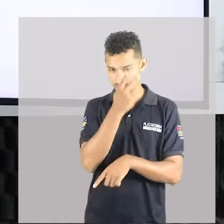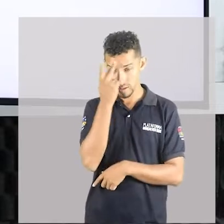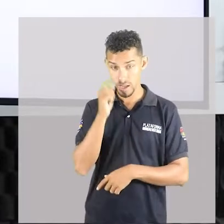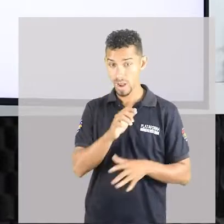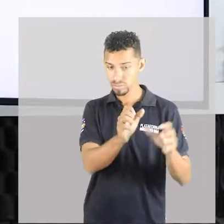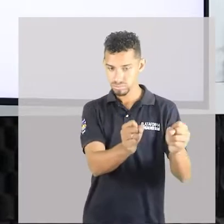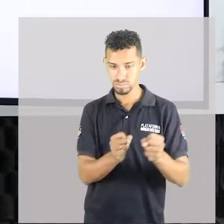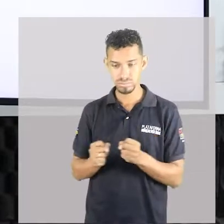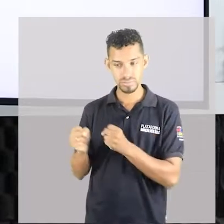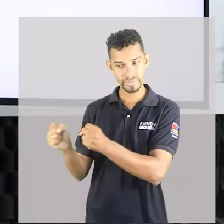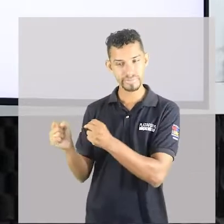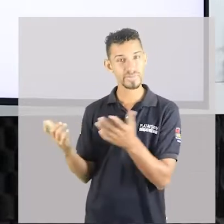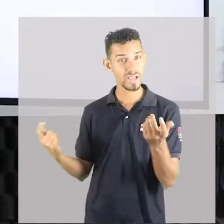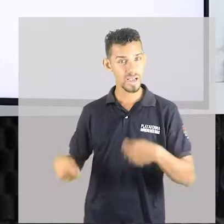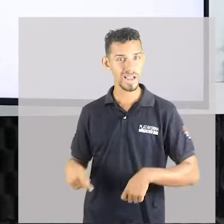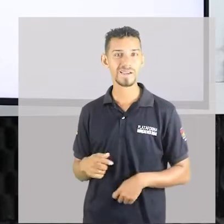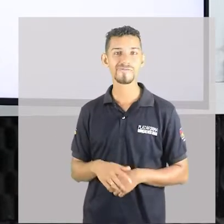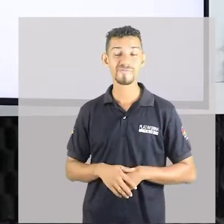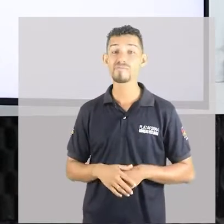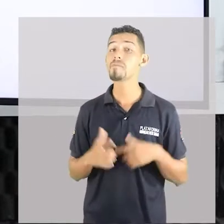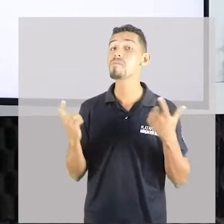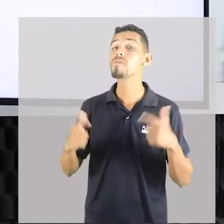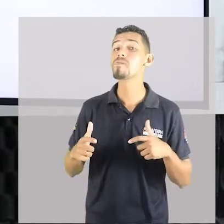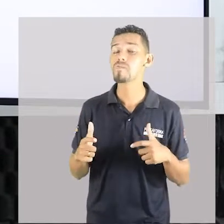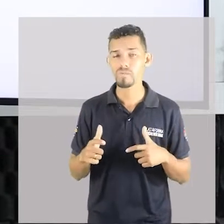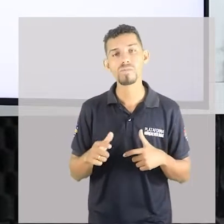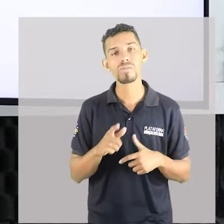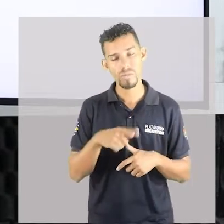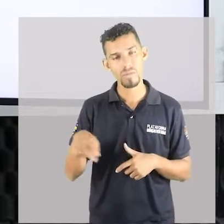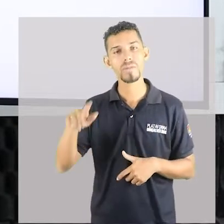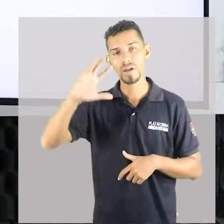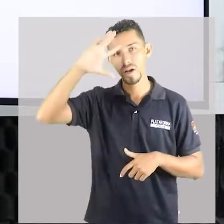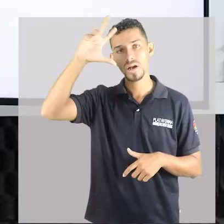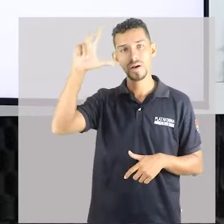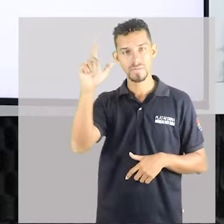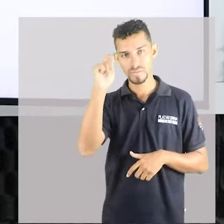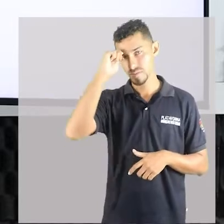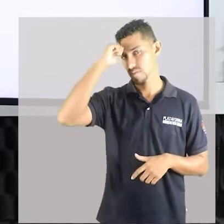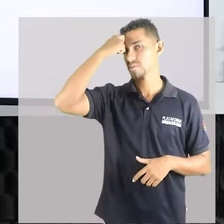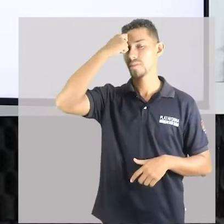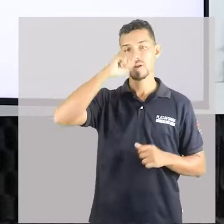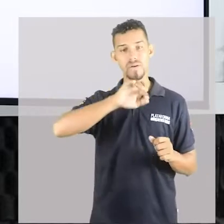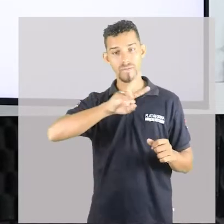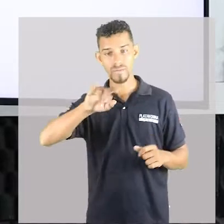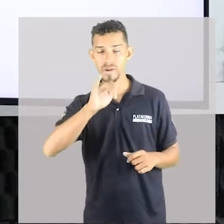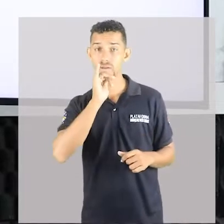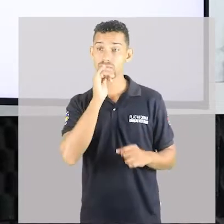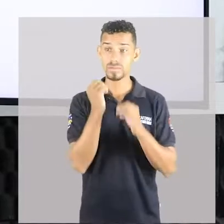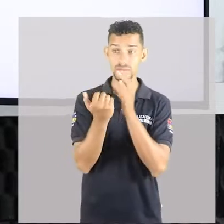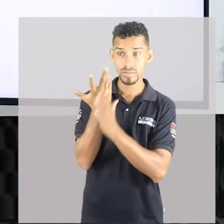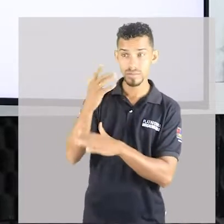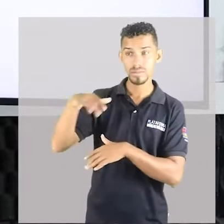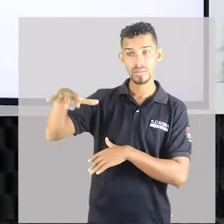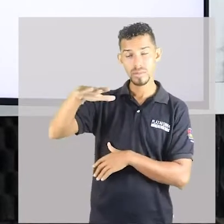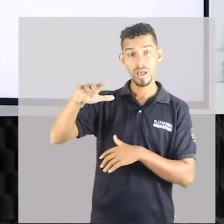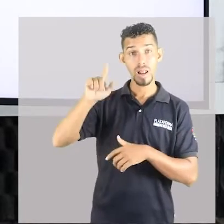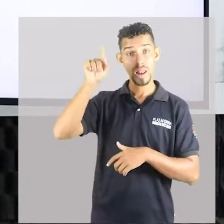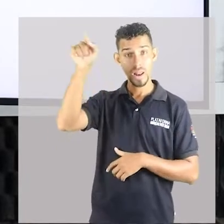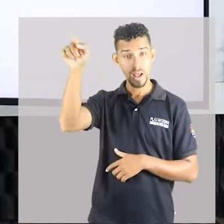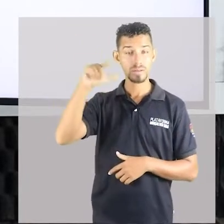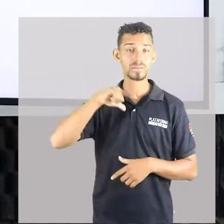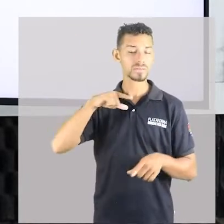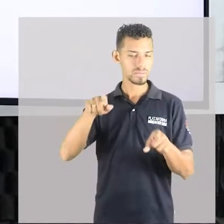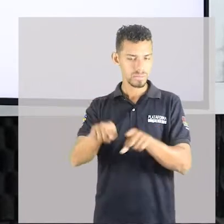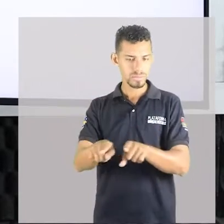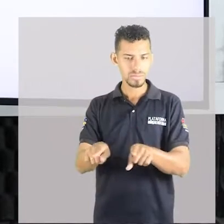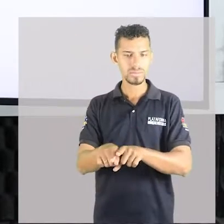em algum lugar. E essas pessoas vão para onde? Vão para a África e para a Ásia. Elas vão para onde? Vão para a produção que vai estar lá